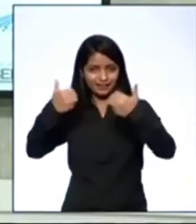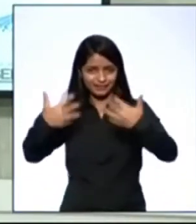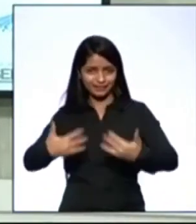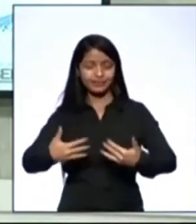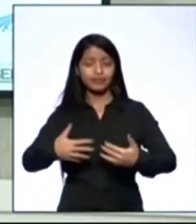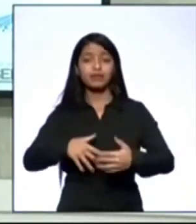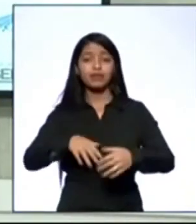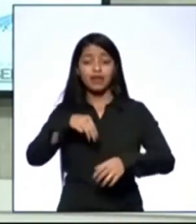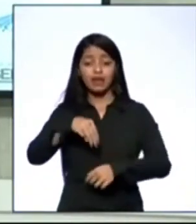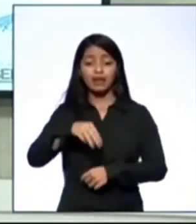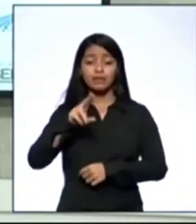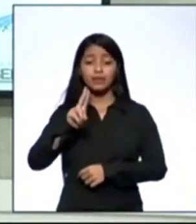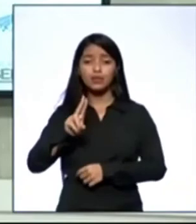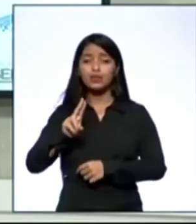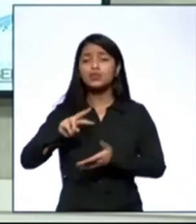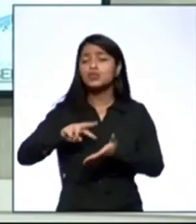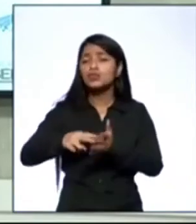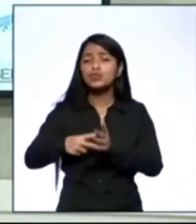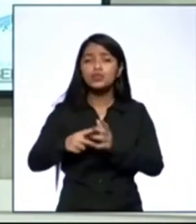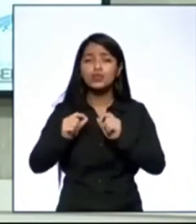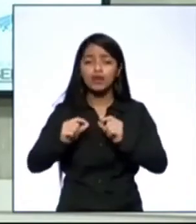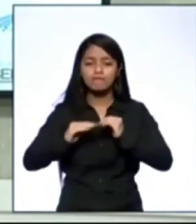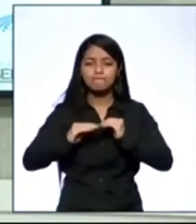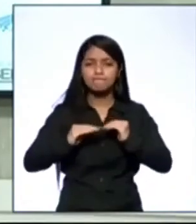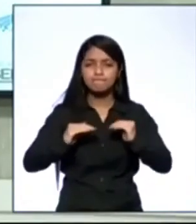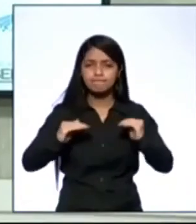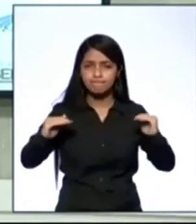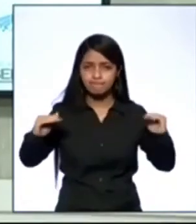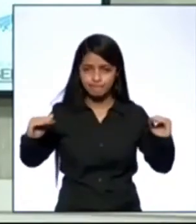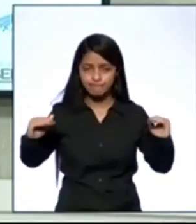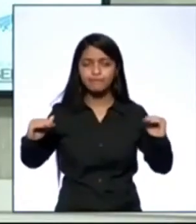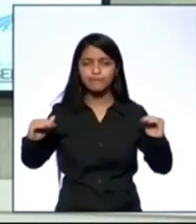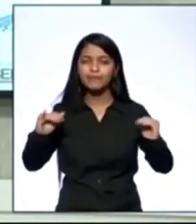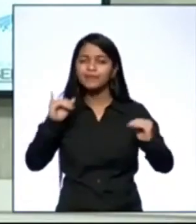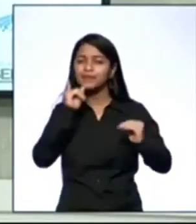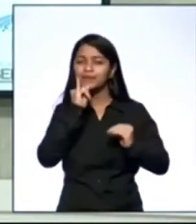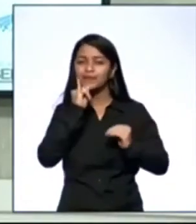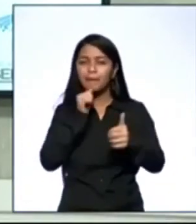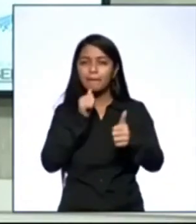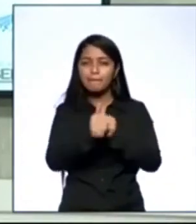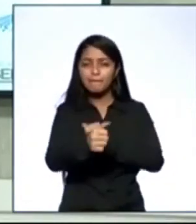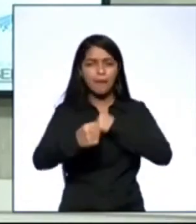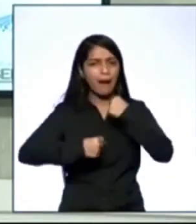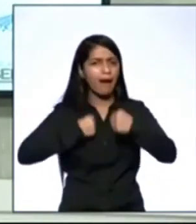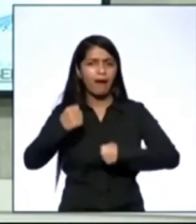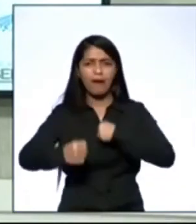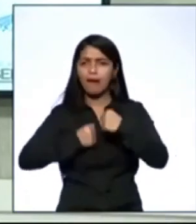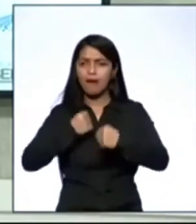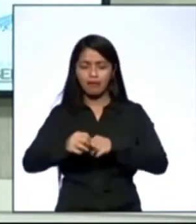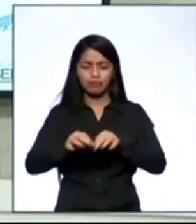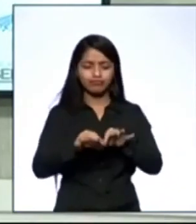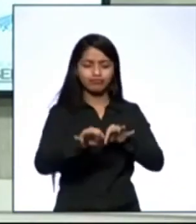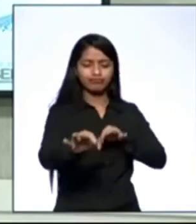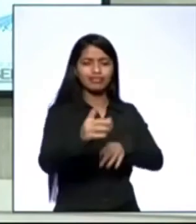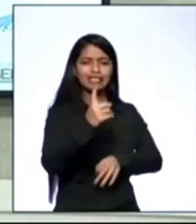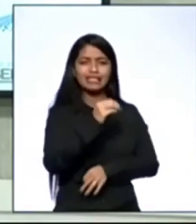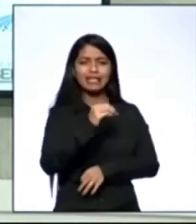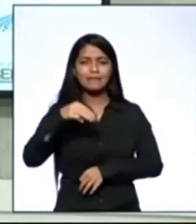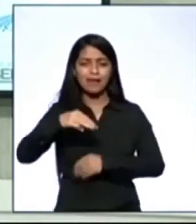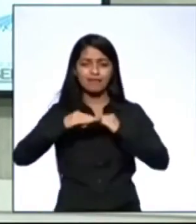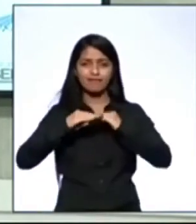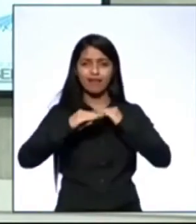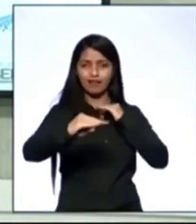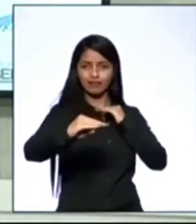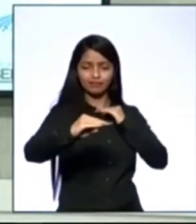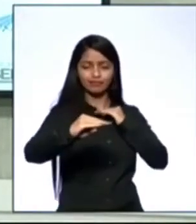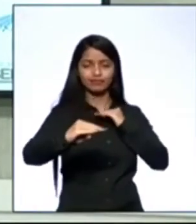era retilíneo uniforme. O trecho da prova de 100 metros rasos, em movimento uniforme, é em trajeto retilíneo,